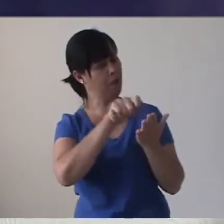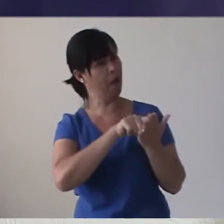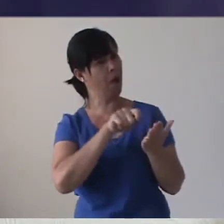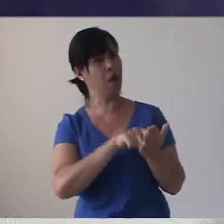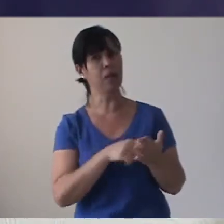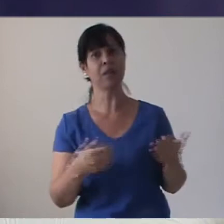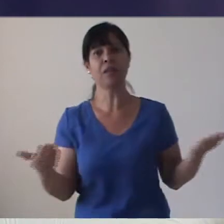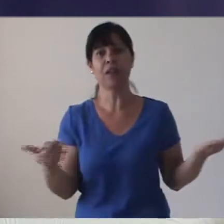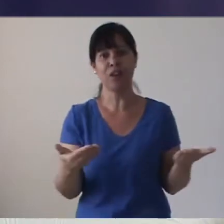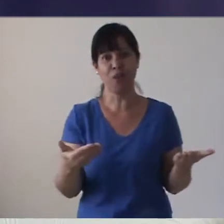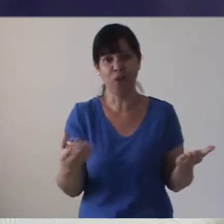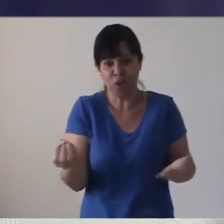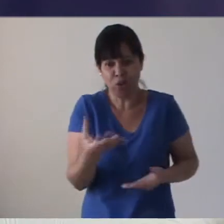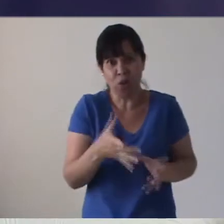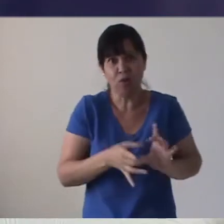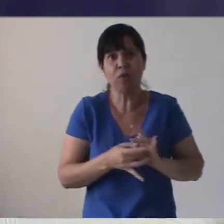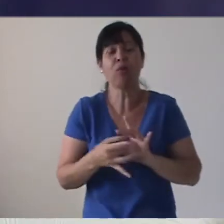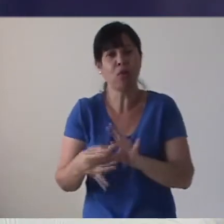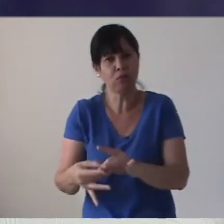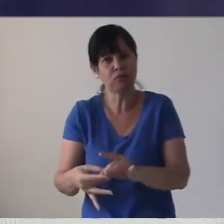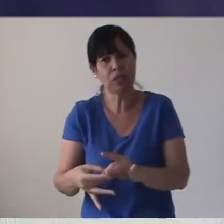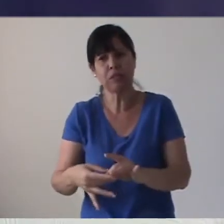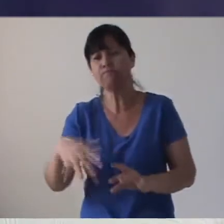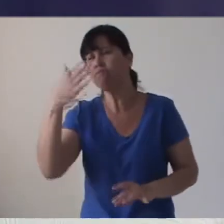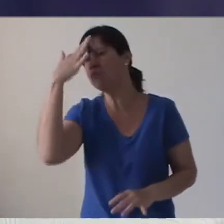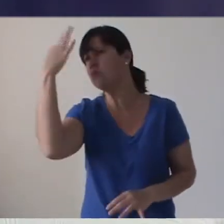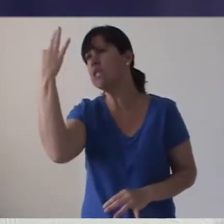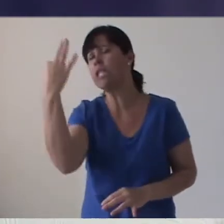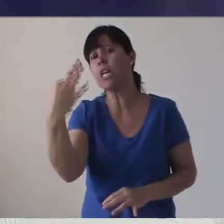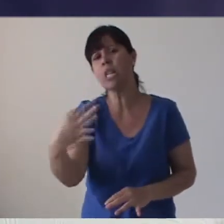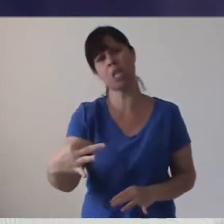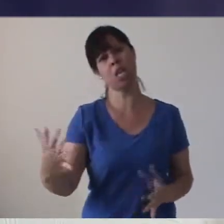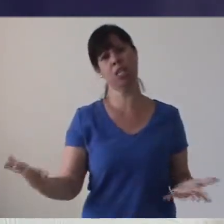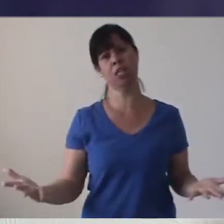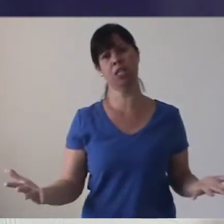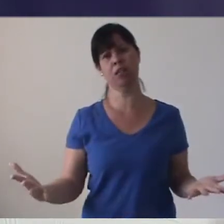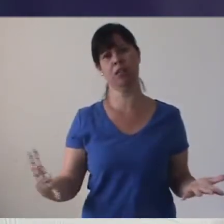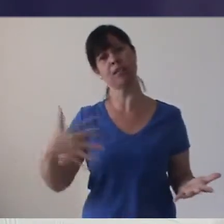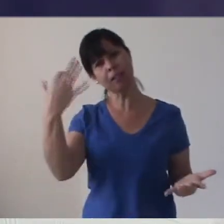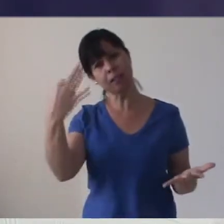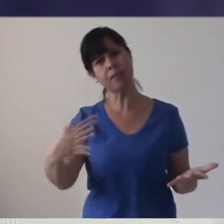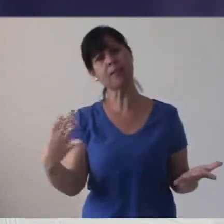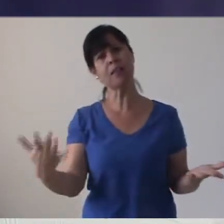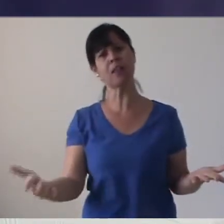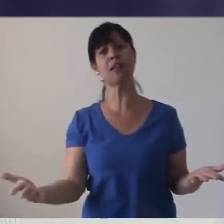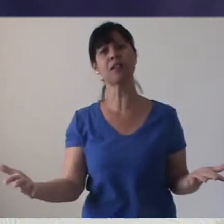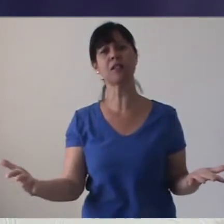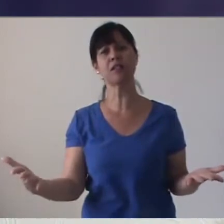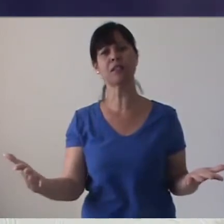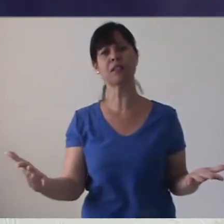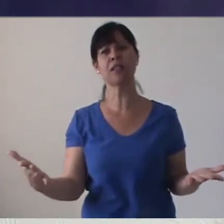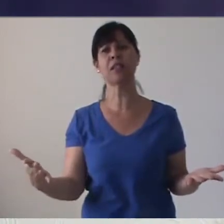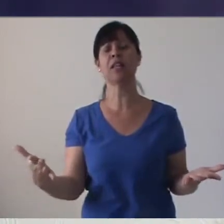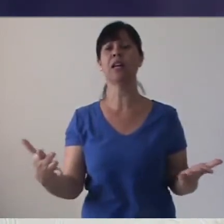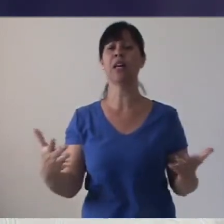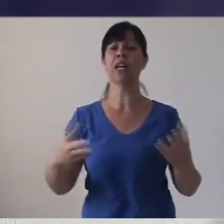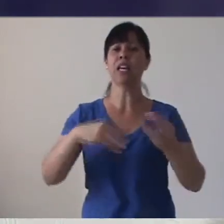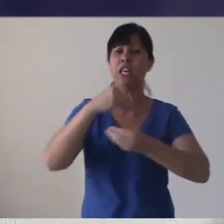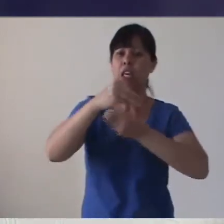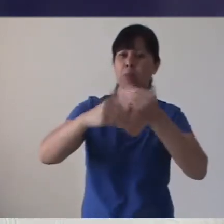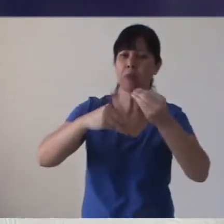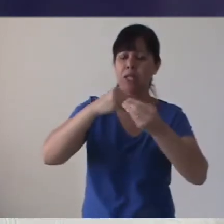novo contexto, assim, é certeza, mais que certeza, que